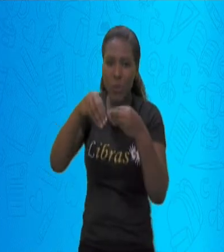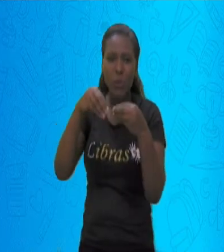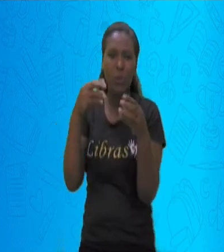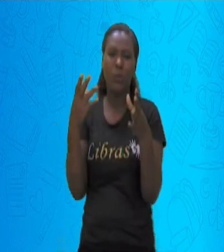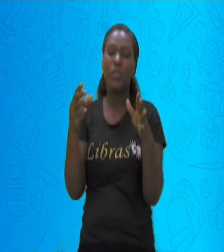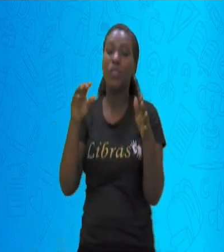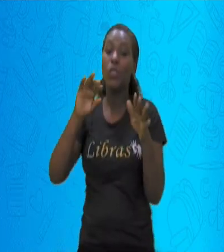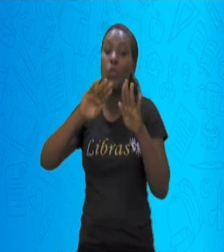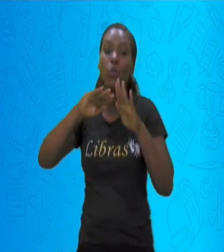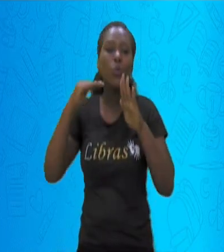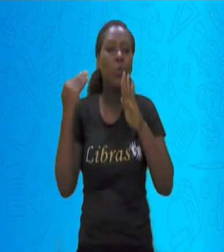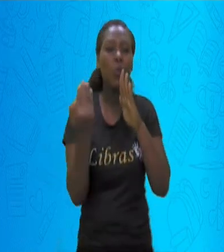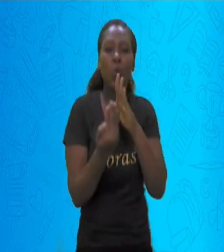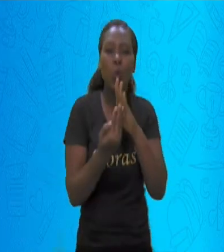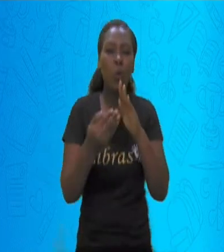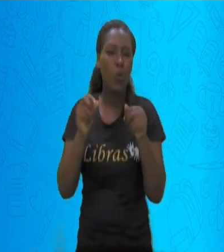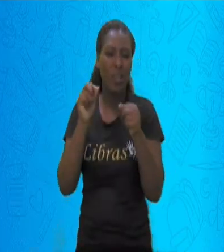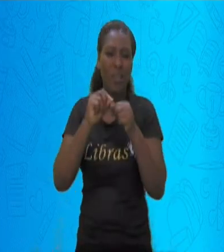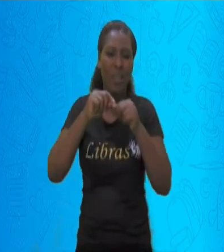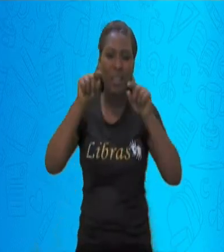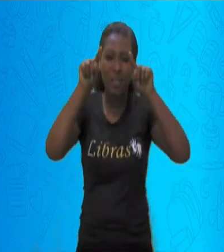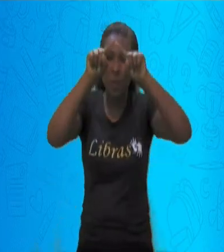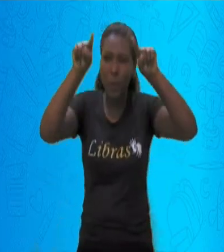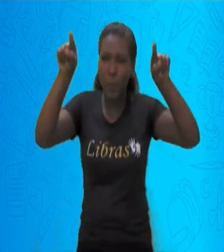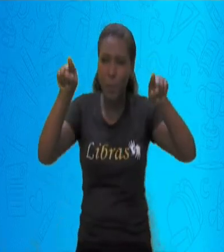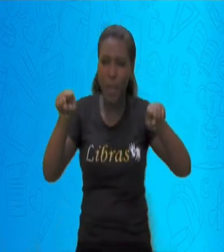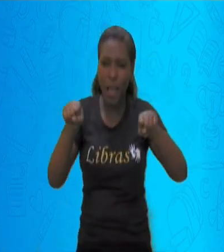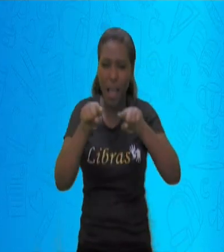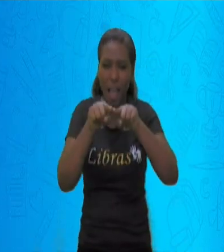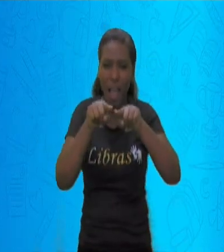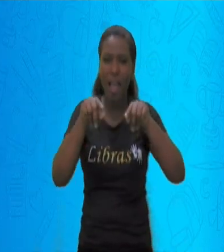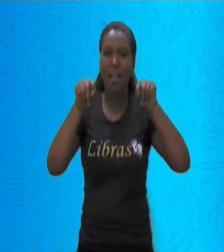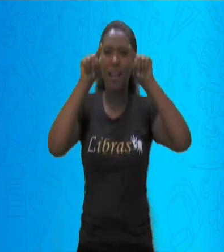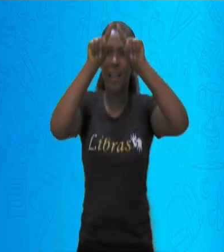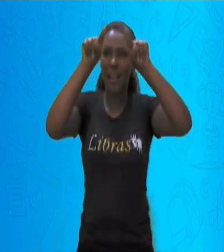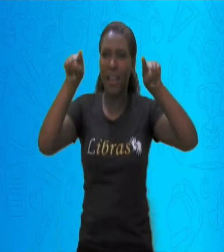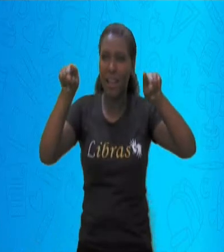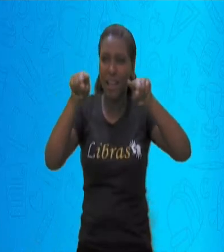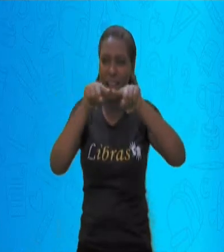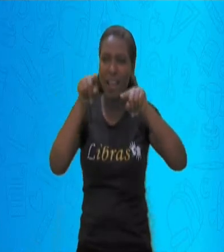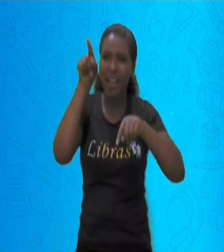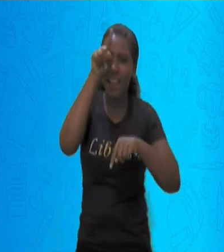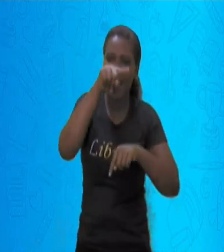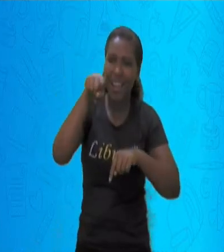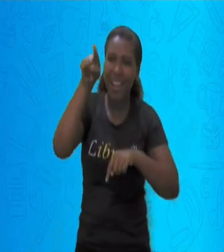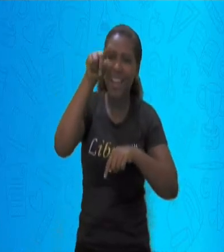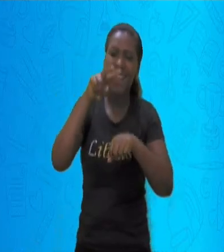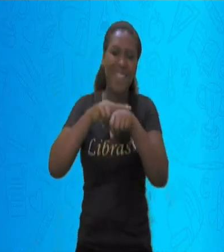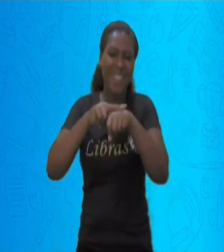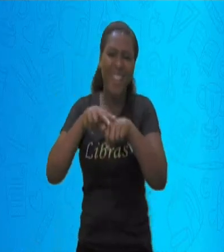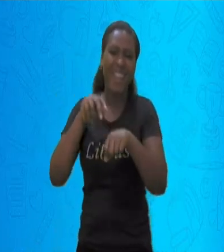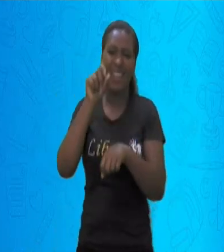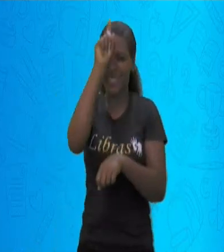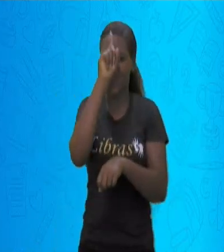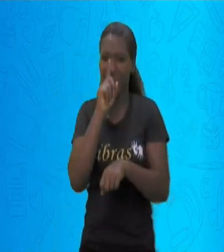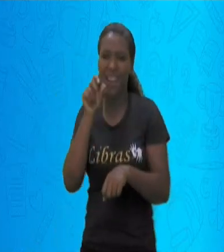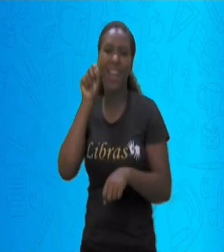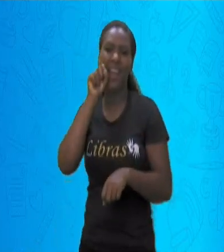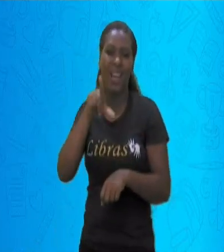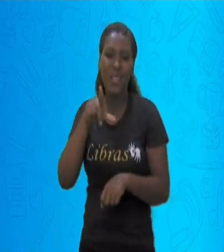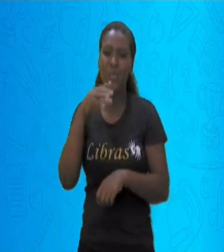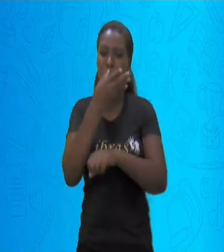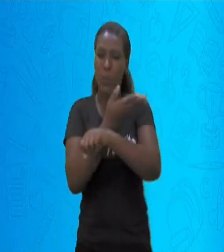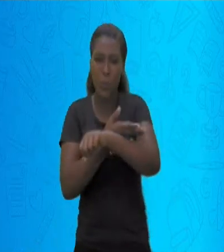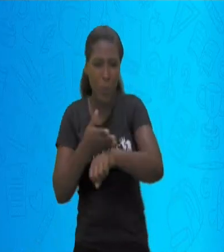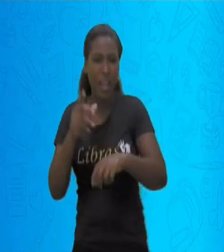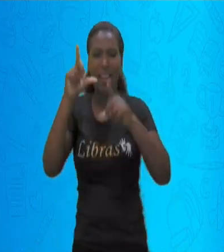bandeira: o verde, o amarelo, o azul, o branco e as estrelas. Vamos